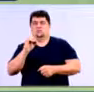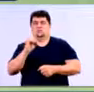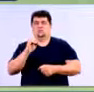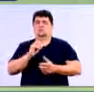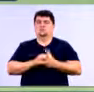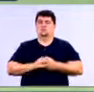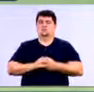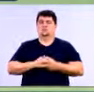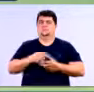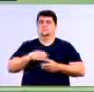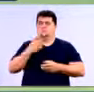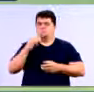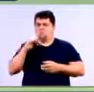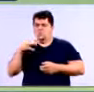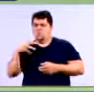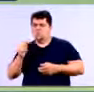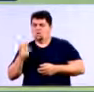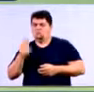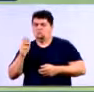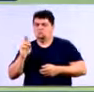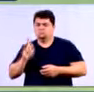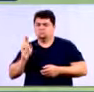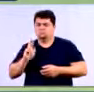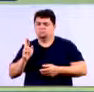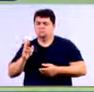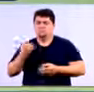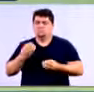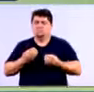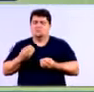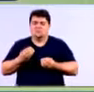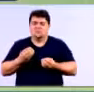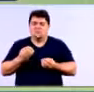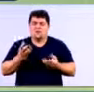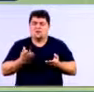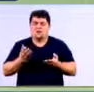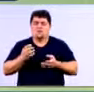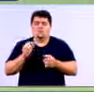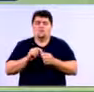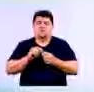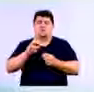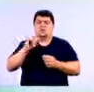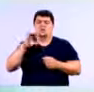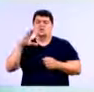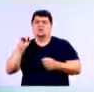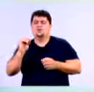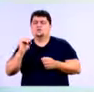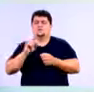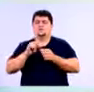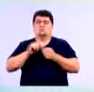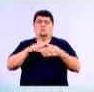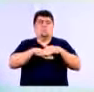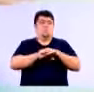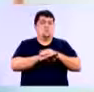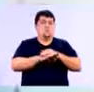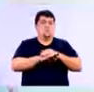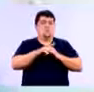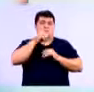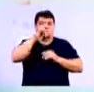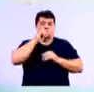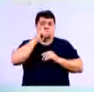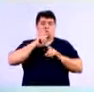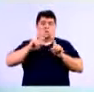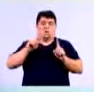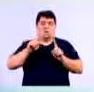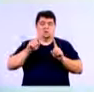Nossa, investi R$1 milhão. Aí agora o meu risco é muito alto porque eu coloquei tudo na bolsa de valores, mas virou o